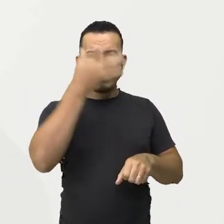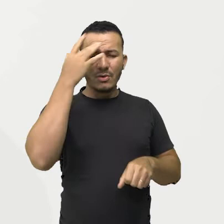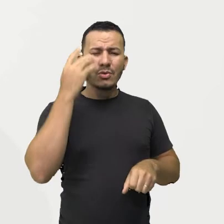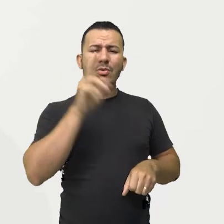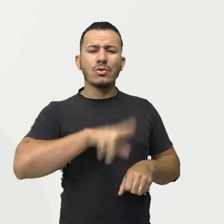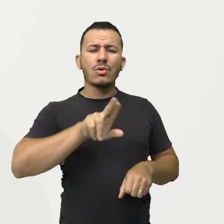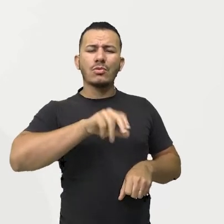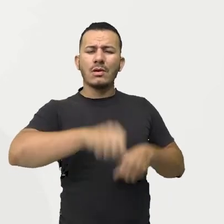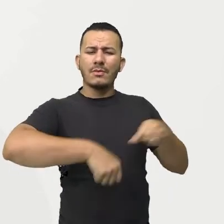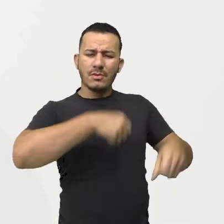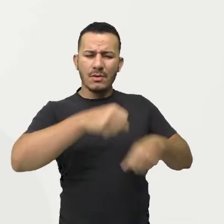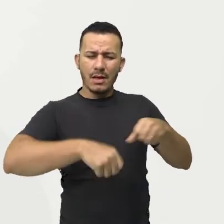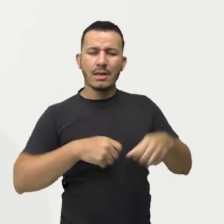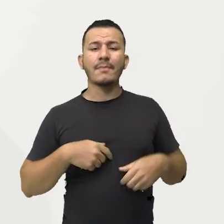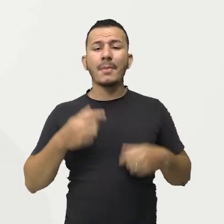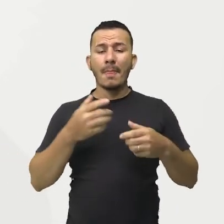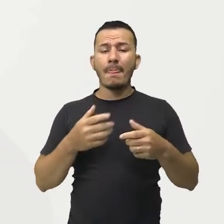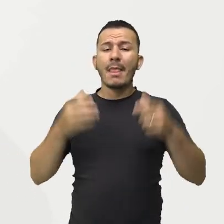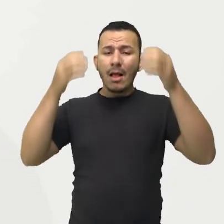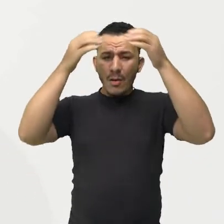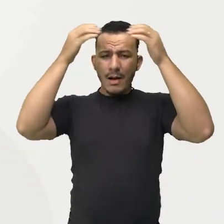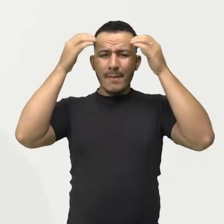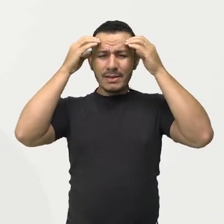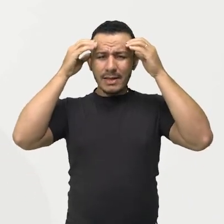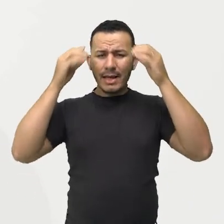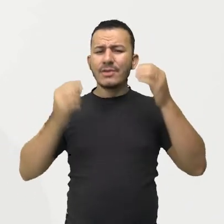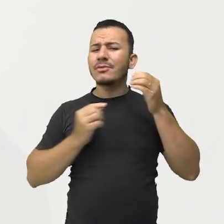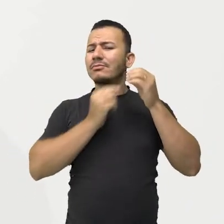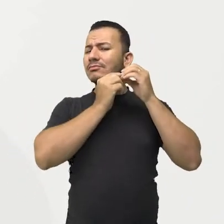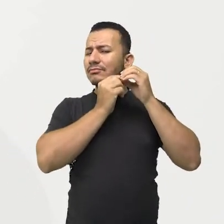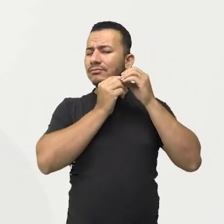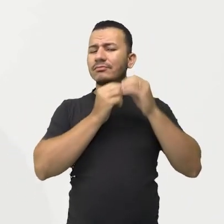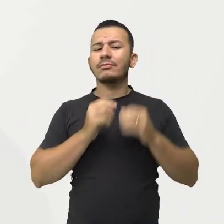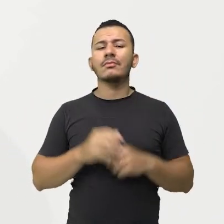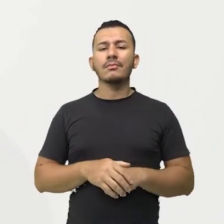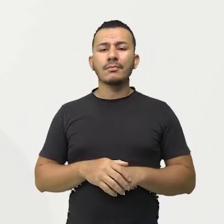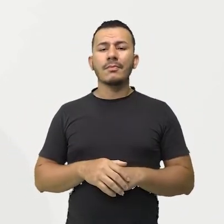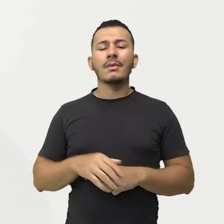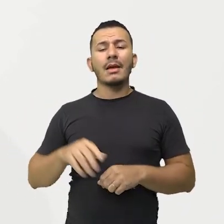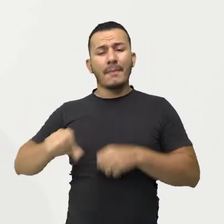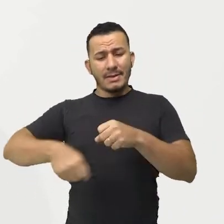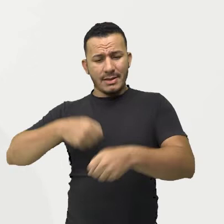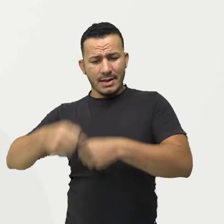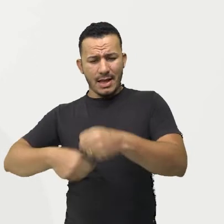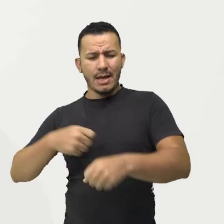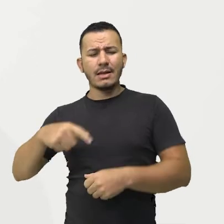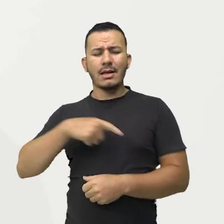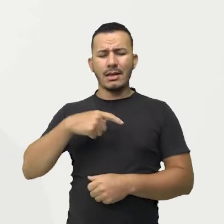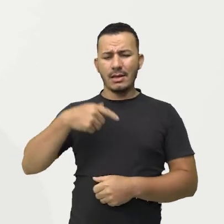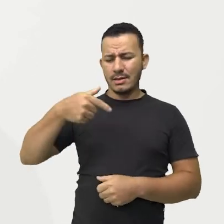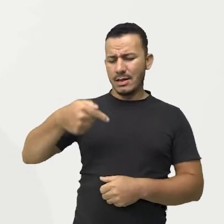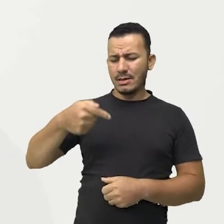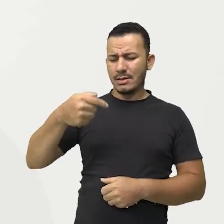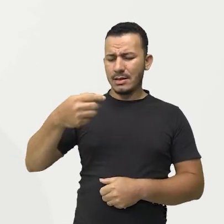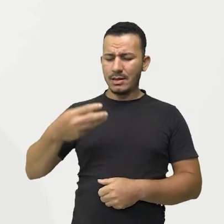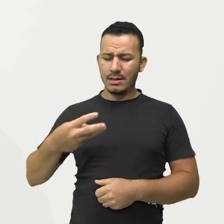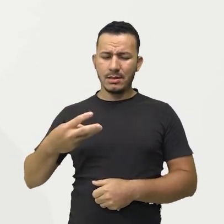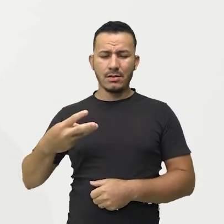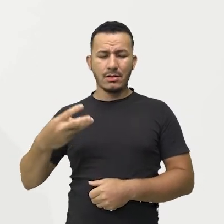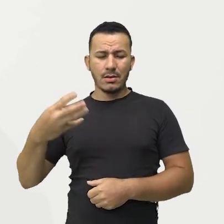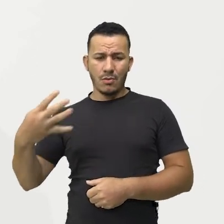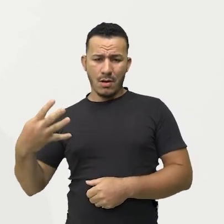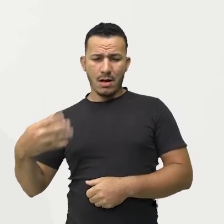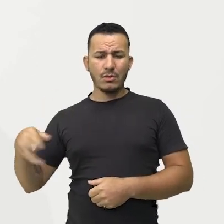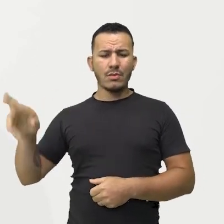de 2 capacetes e uma bicicleta é igual a 734, olha só. Sabendo que o